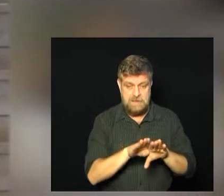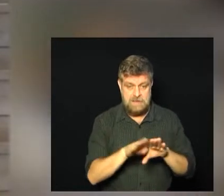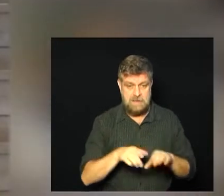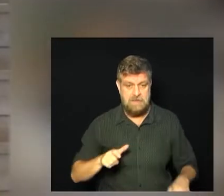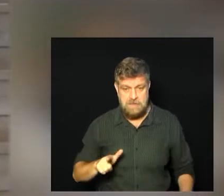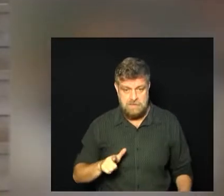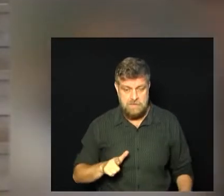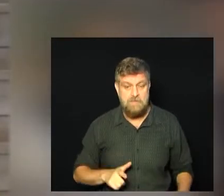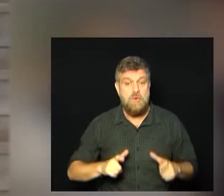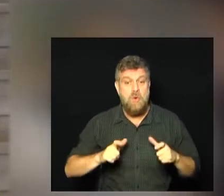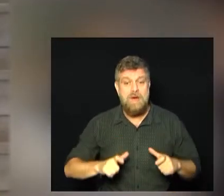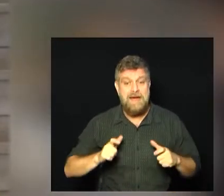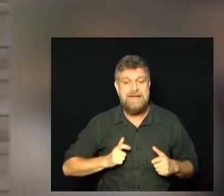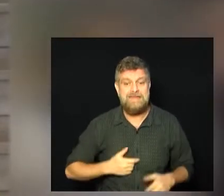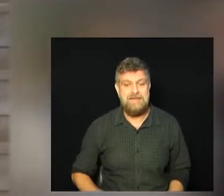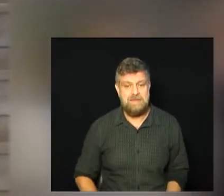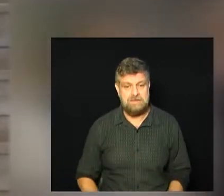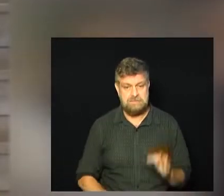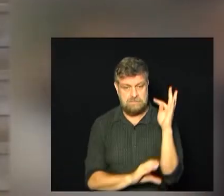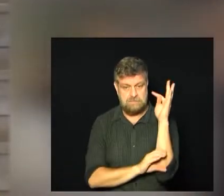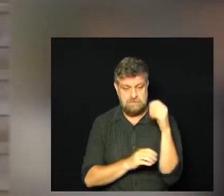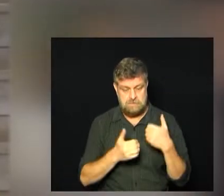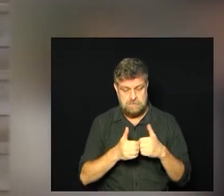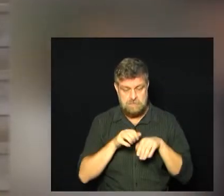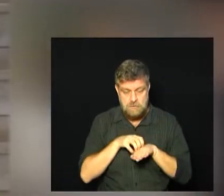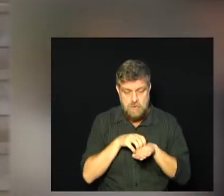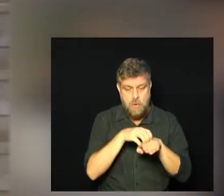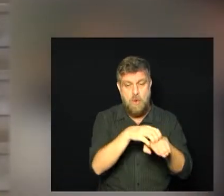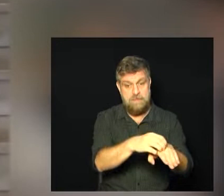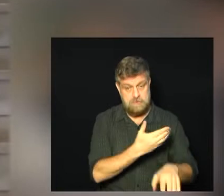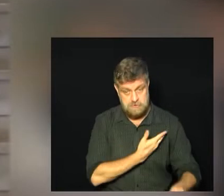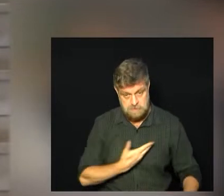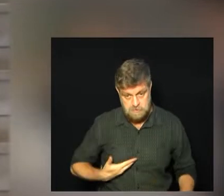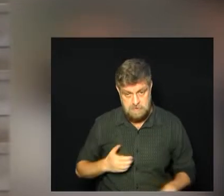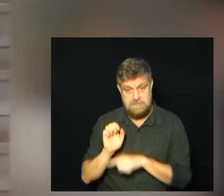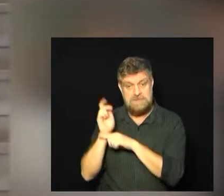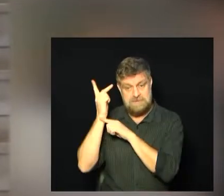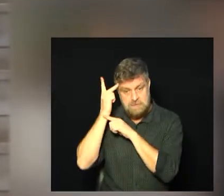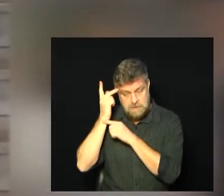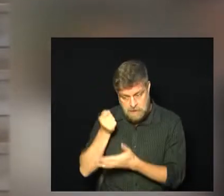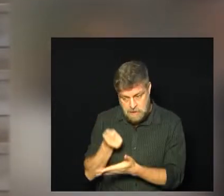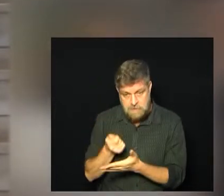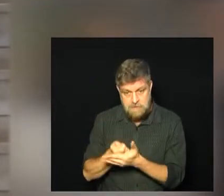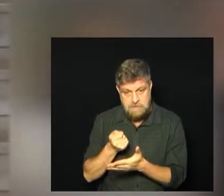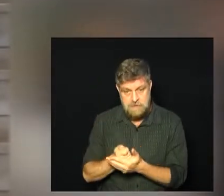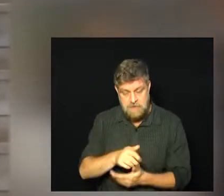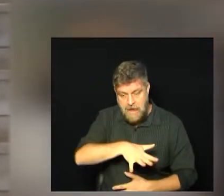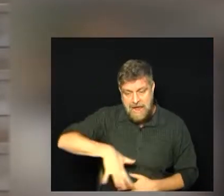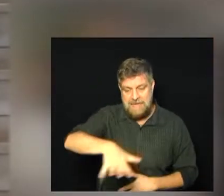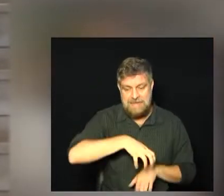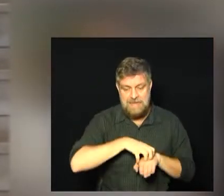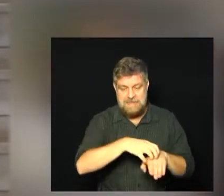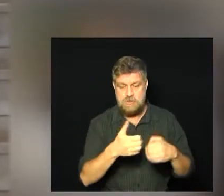estações e as centrais de transporte público no estado de São Paulo. Nas áreas de transporte